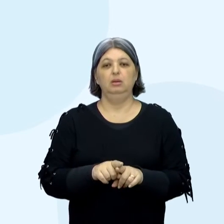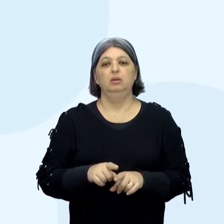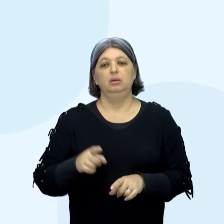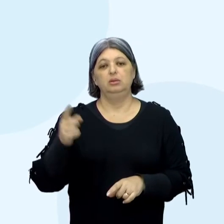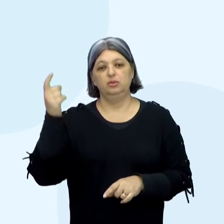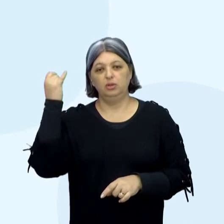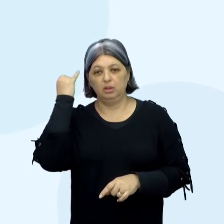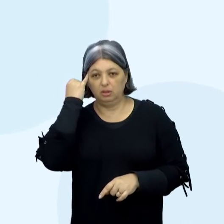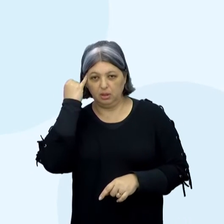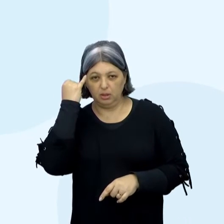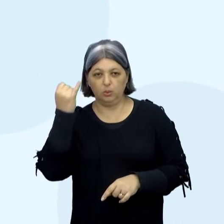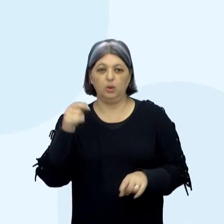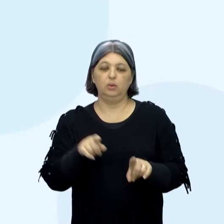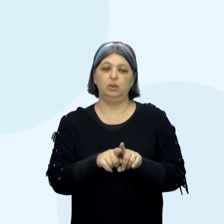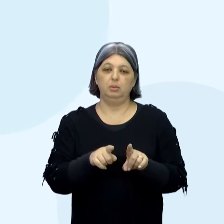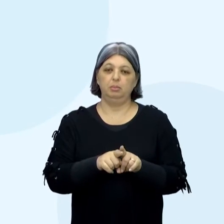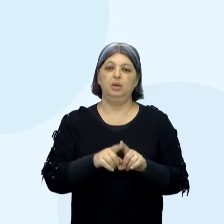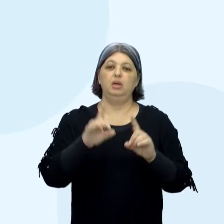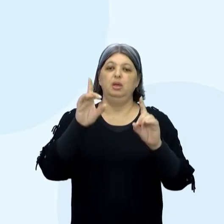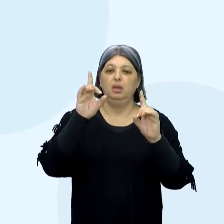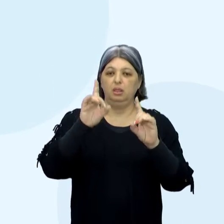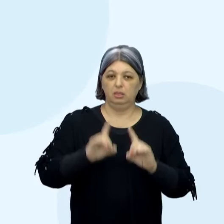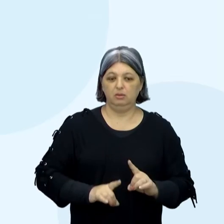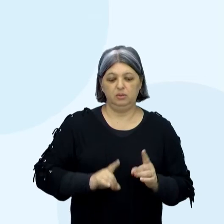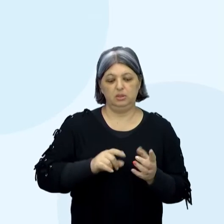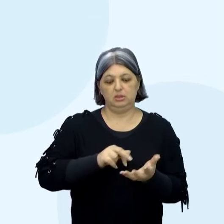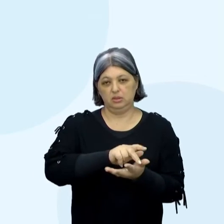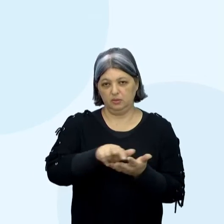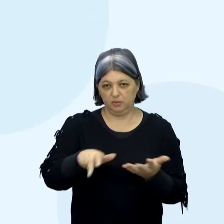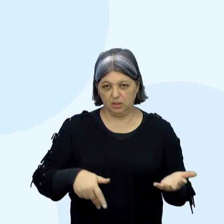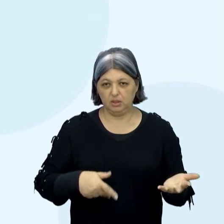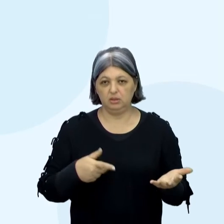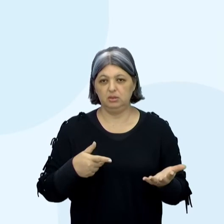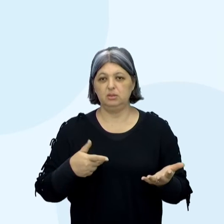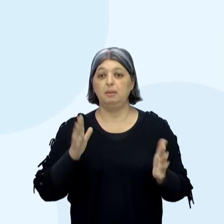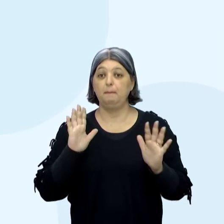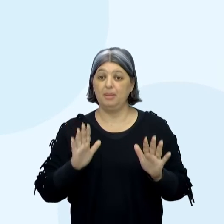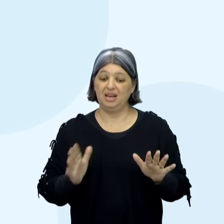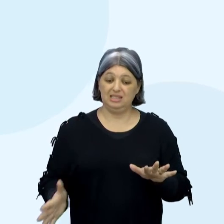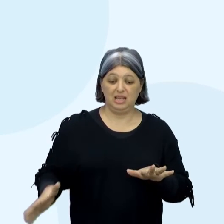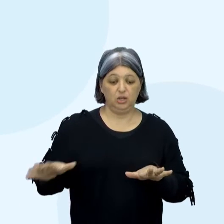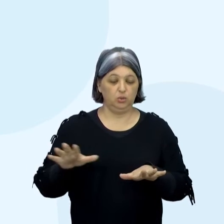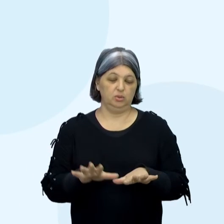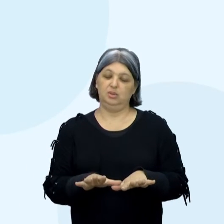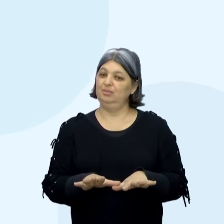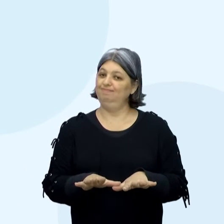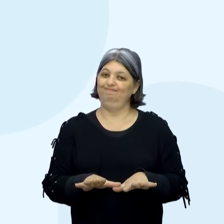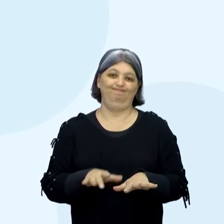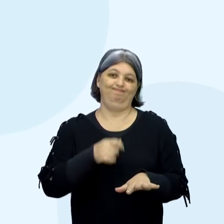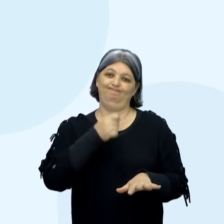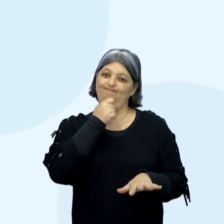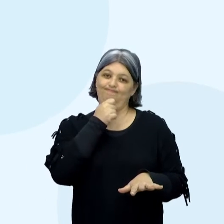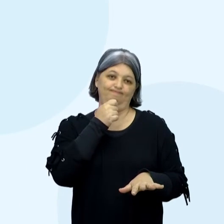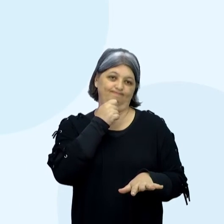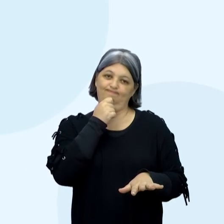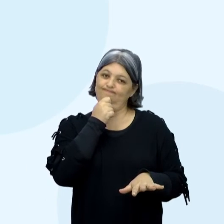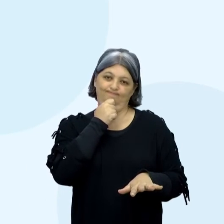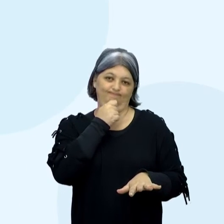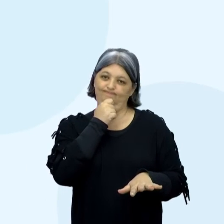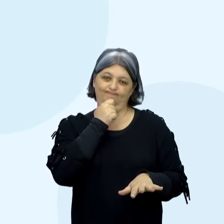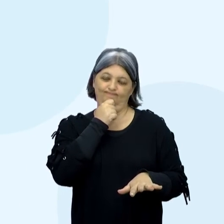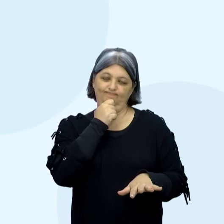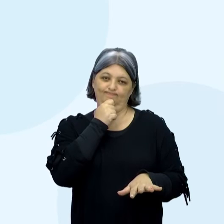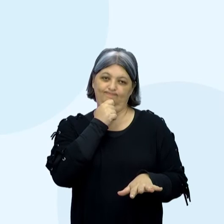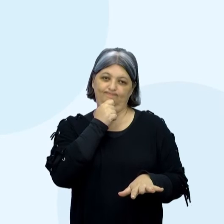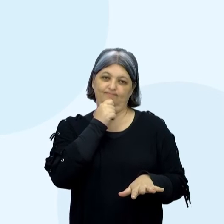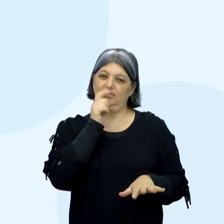com deficiências, a inclusão ainda não, vou até destacar, porque isso é muito forte, não